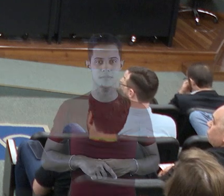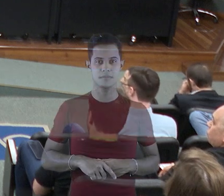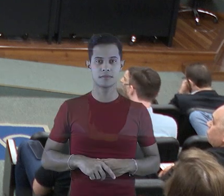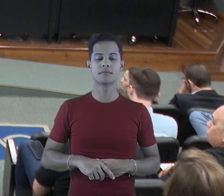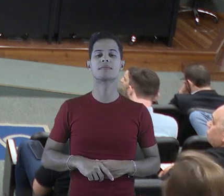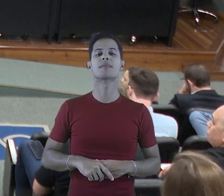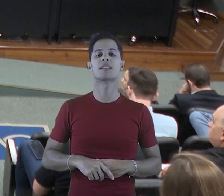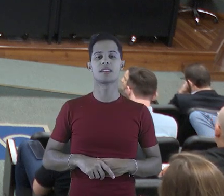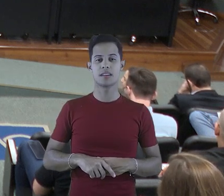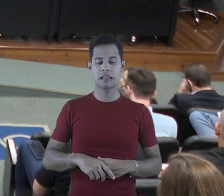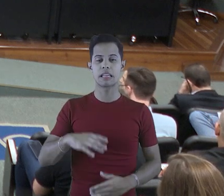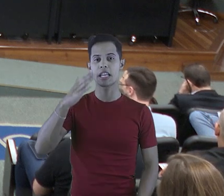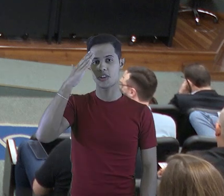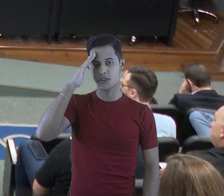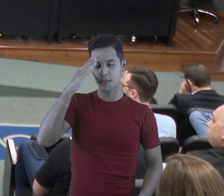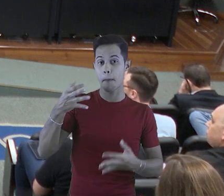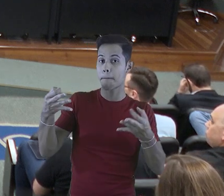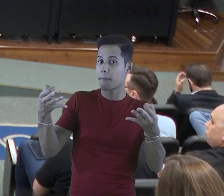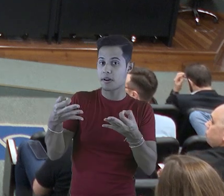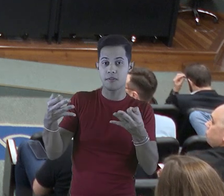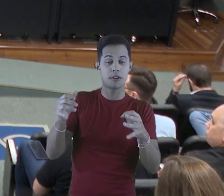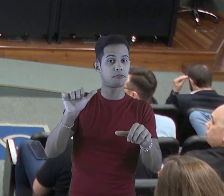Ah, perfeito. Não muda.